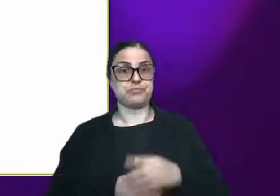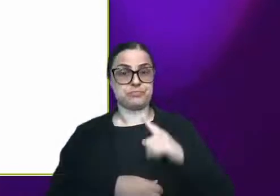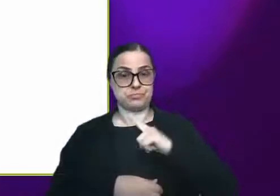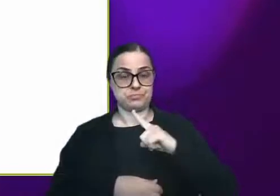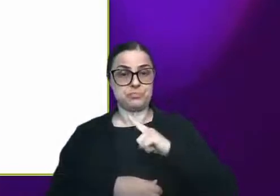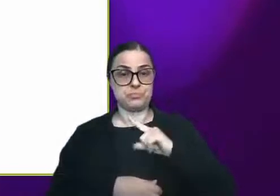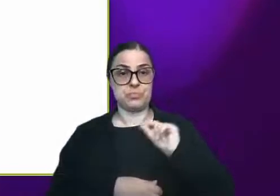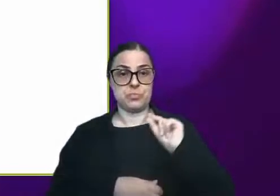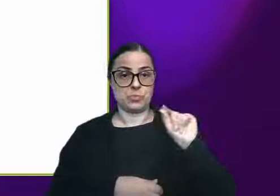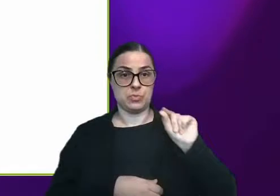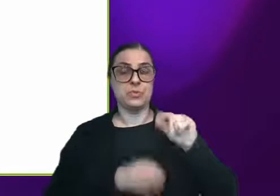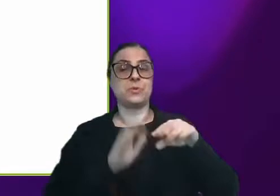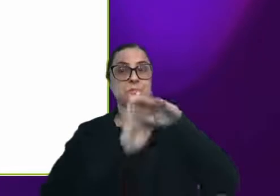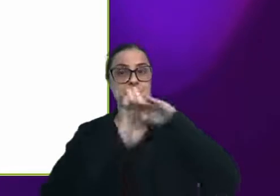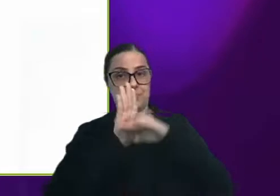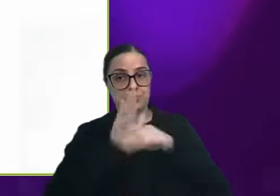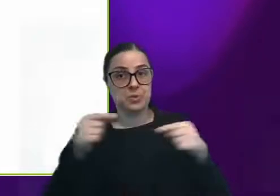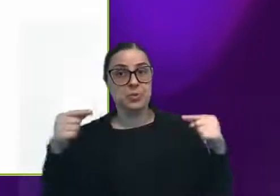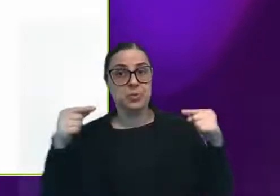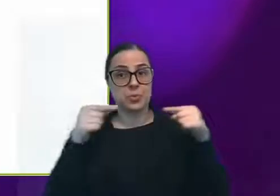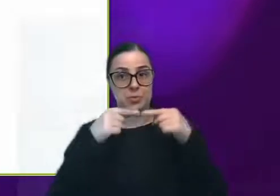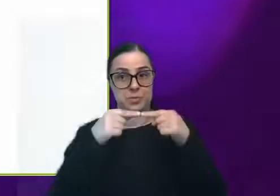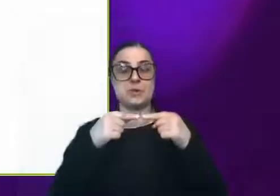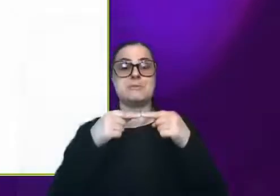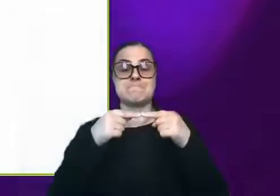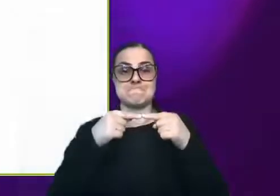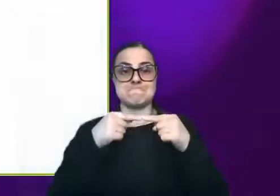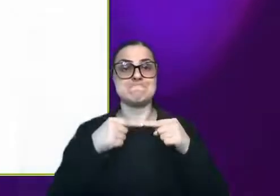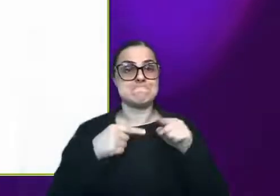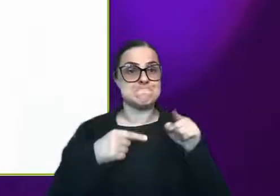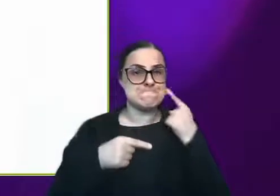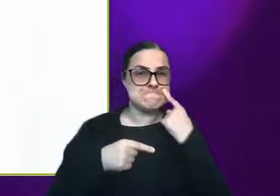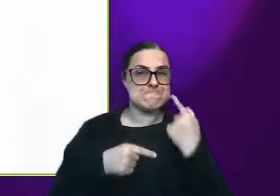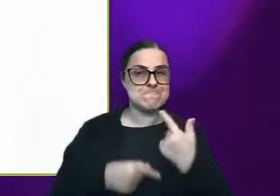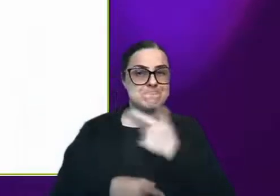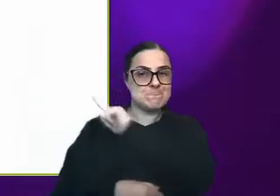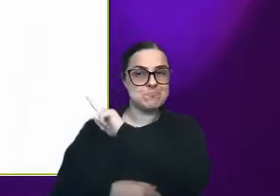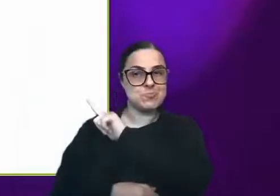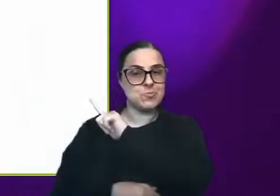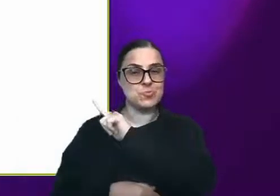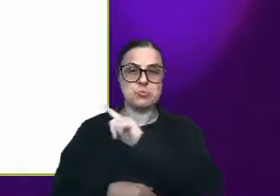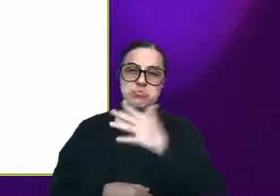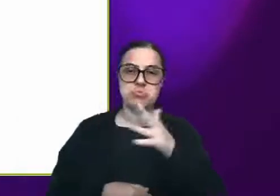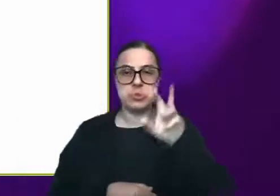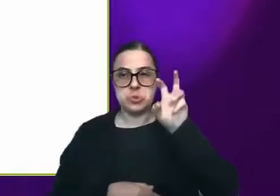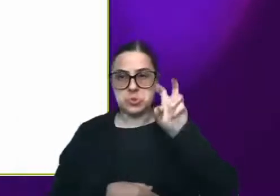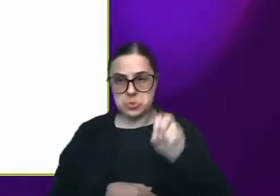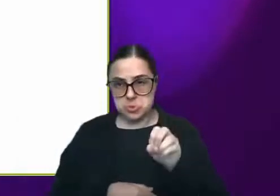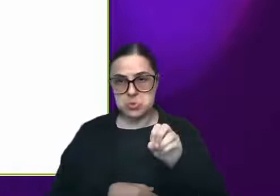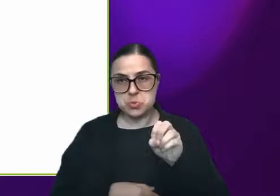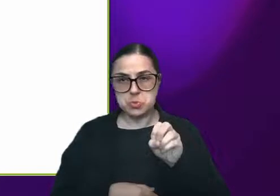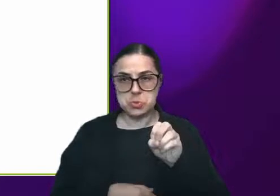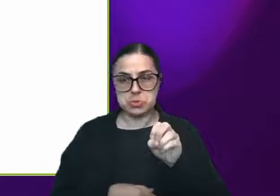Q3, que estão dentro dos nossos critérios. Se nós consideramos